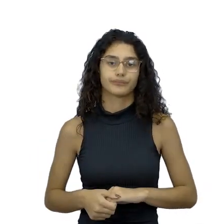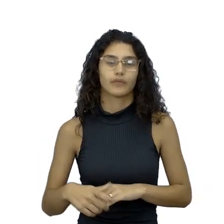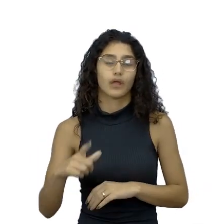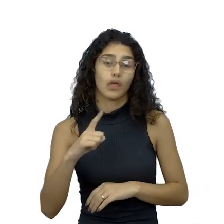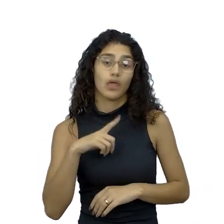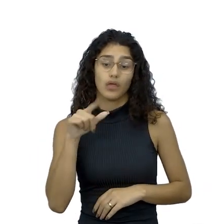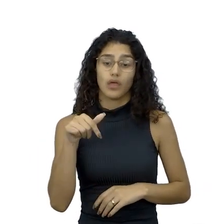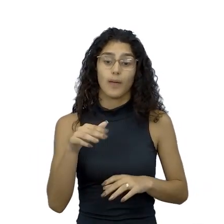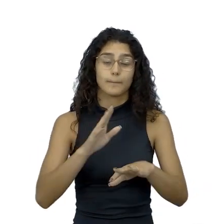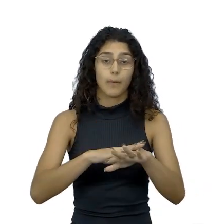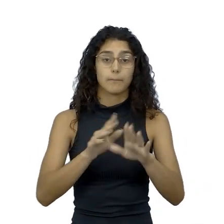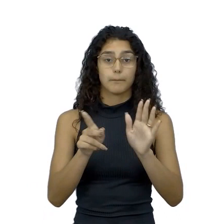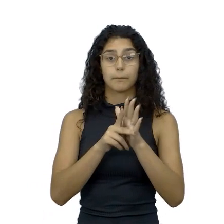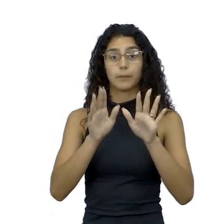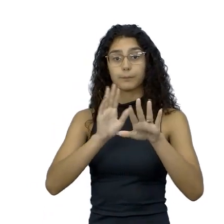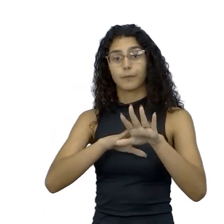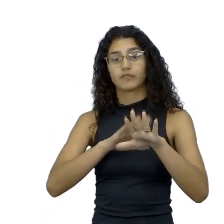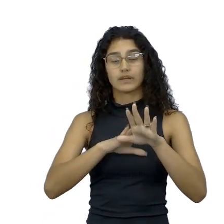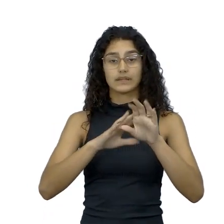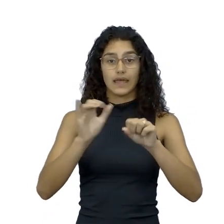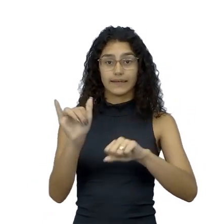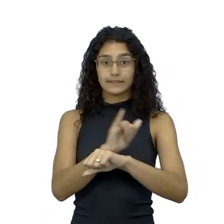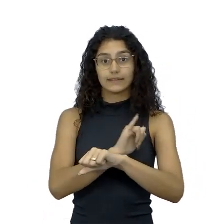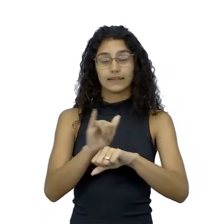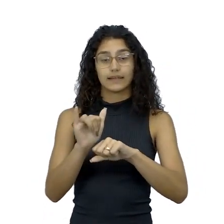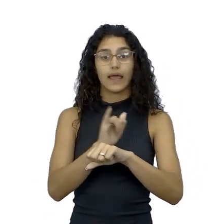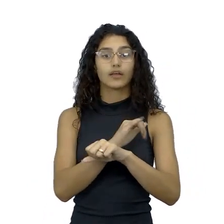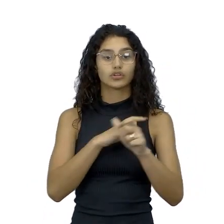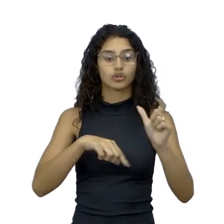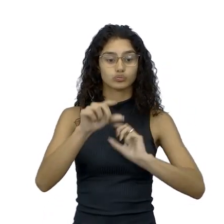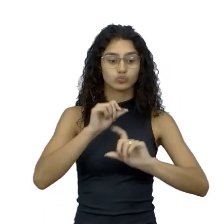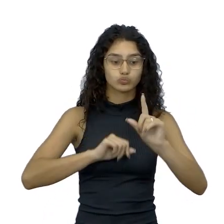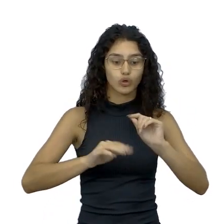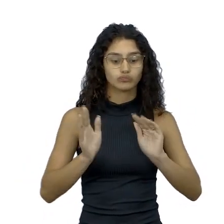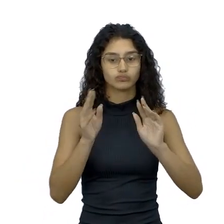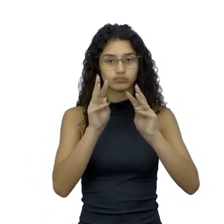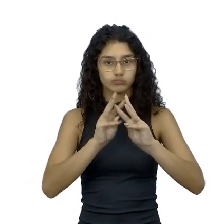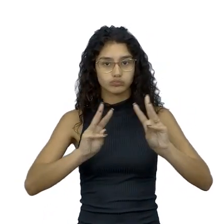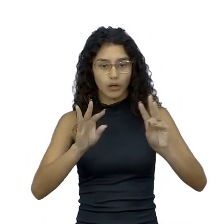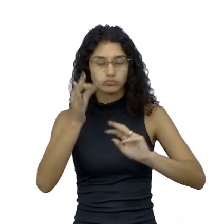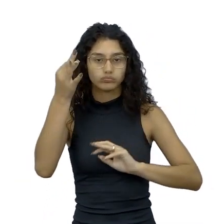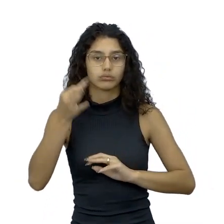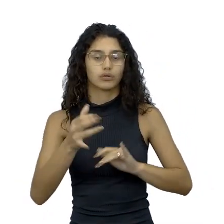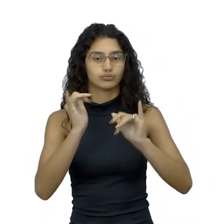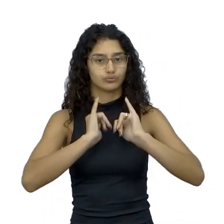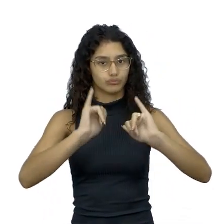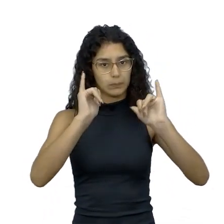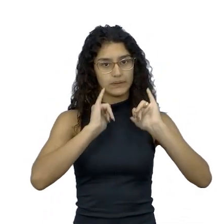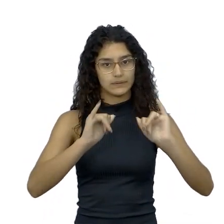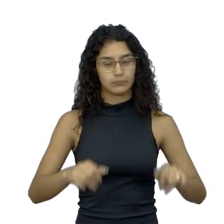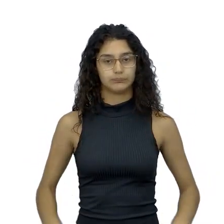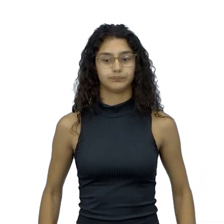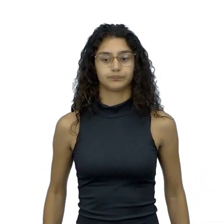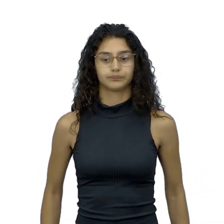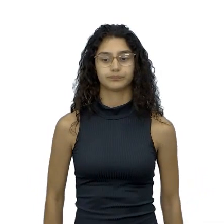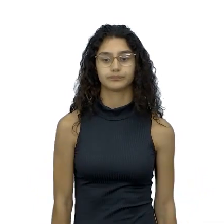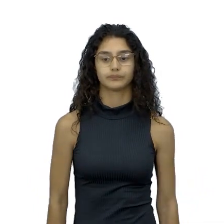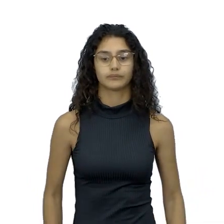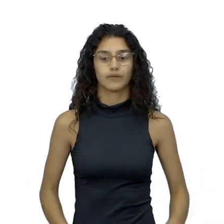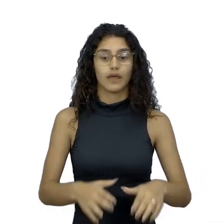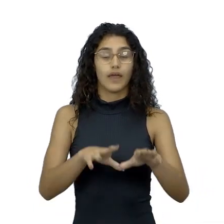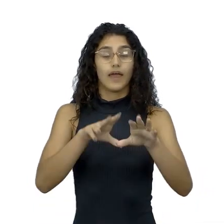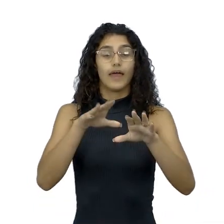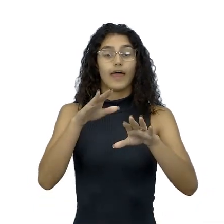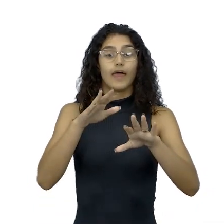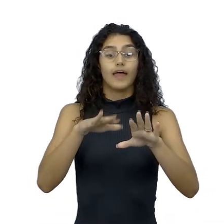visam construir estratégias de seleção de fontes confiáveis de informação. E aí, essa habilidade,